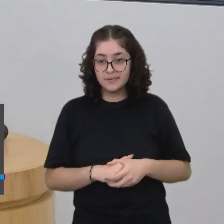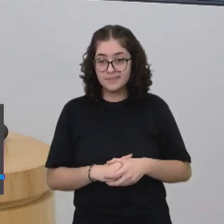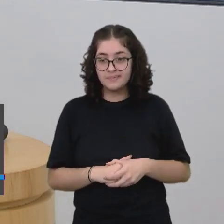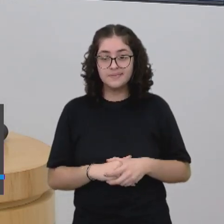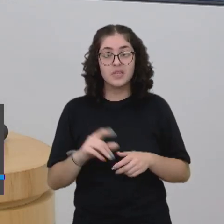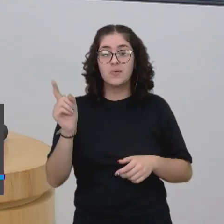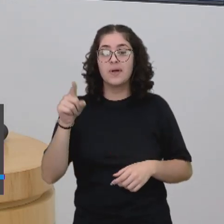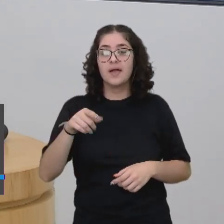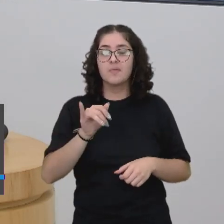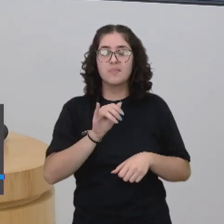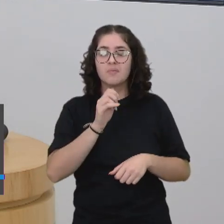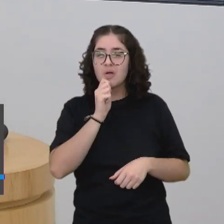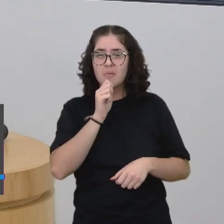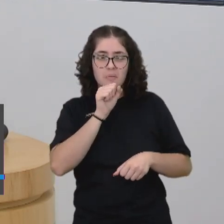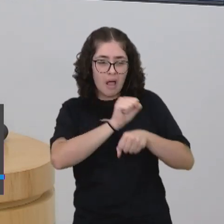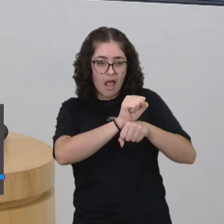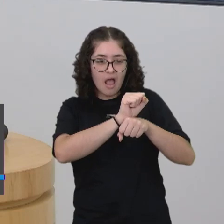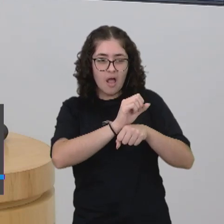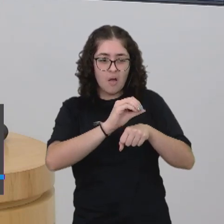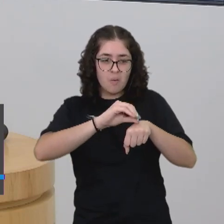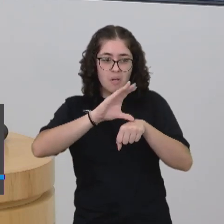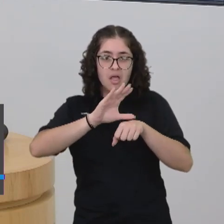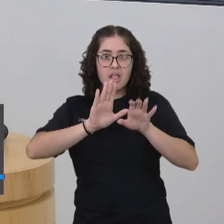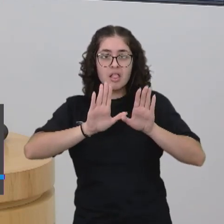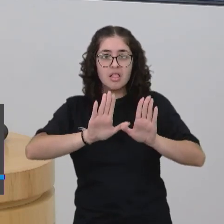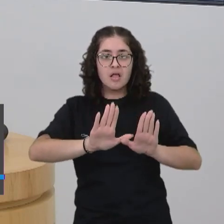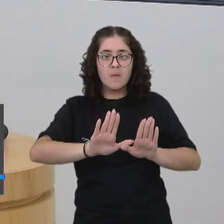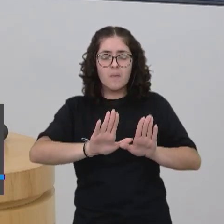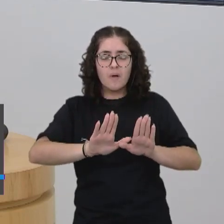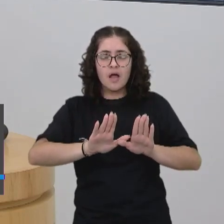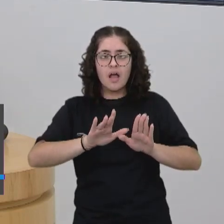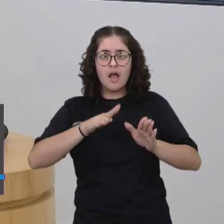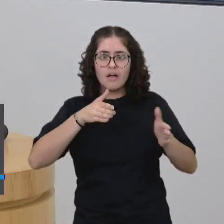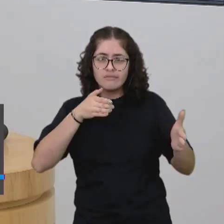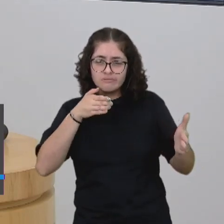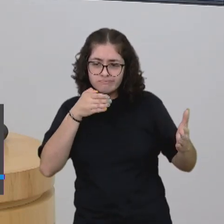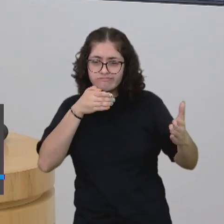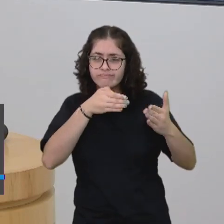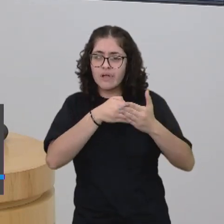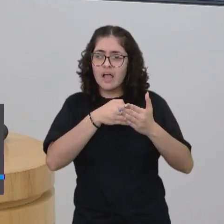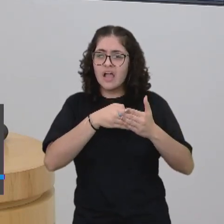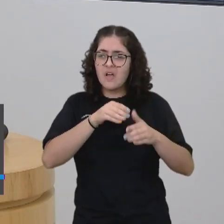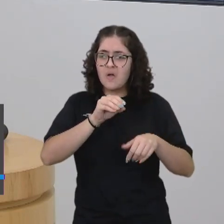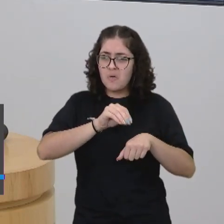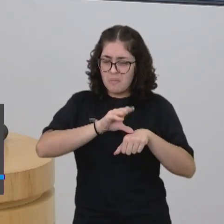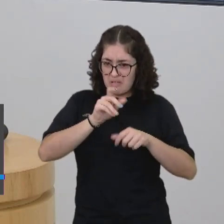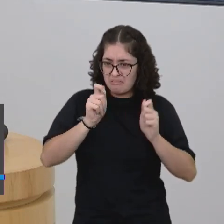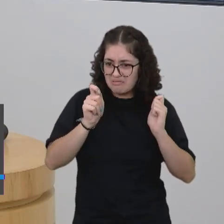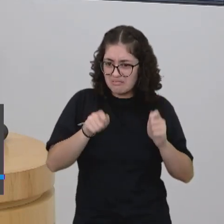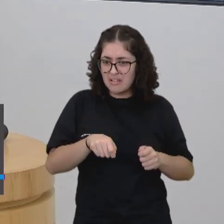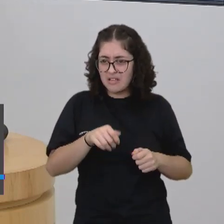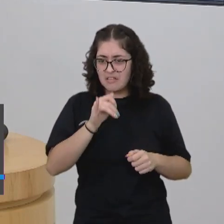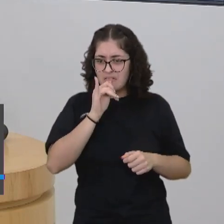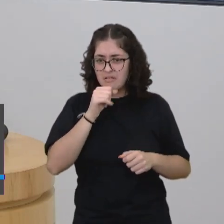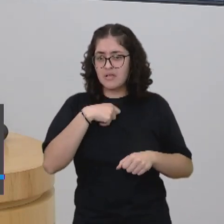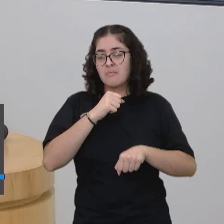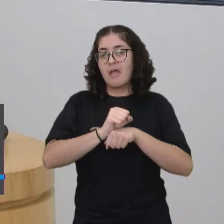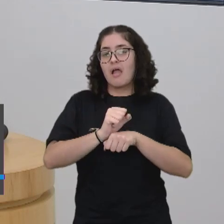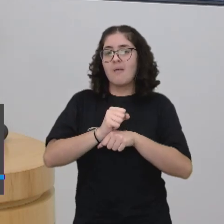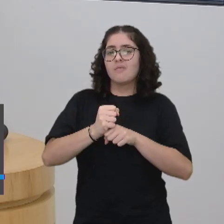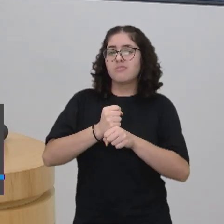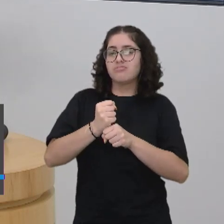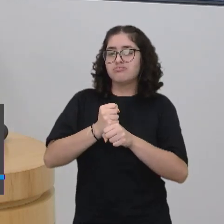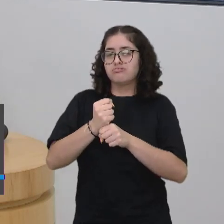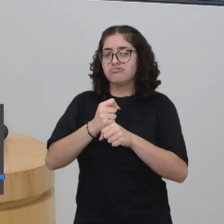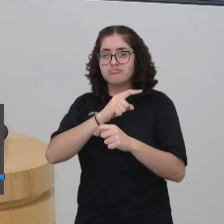do conhecimento, mas é o freio do o quanto vale esse conhecimento. Será que se a gente não pode esperar alguns anos para